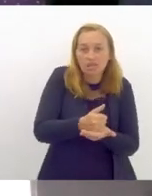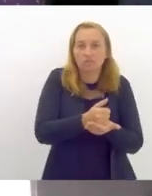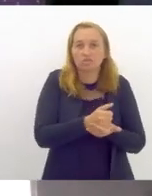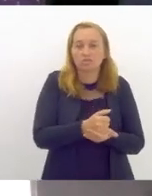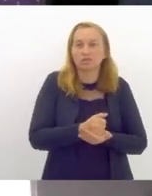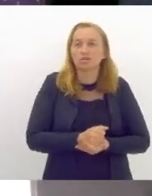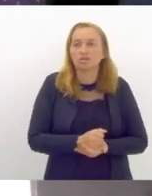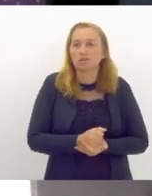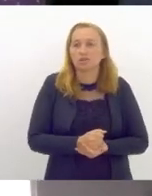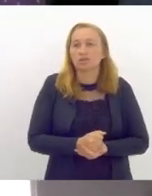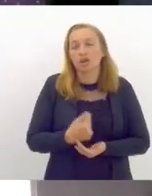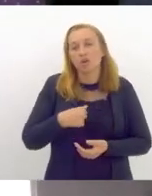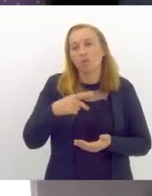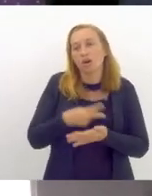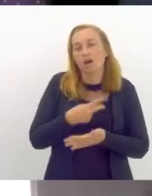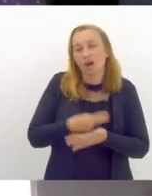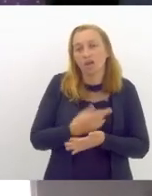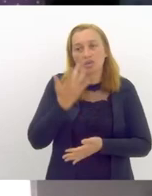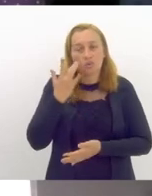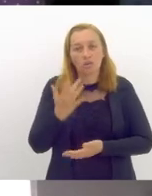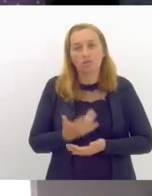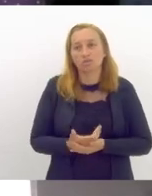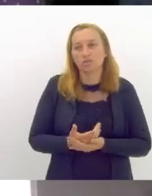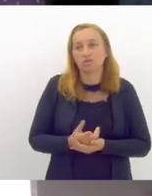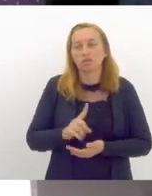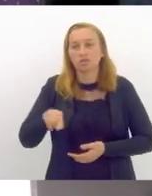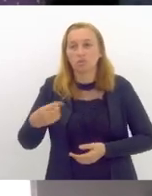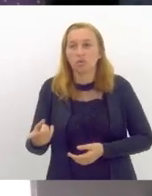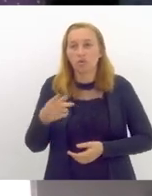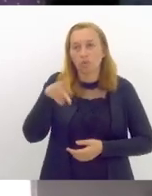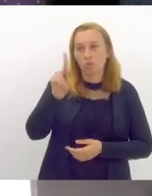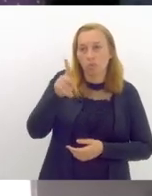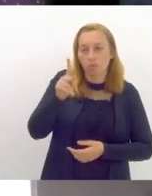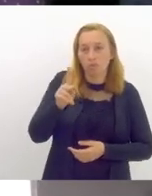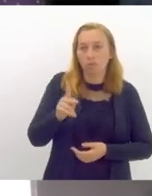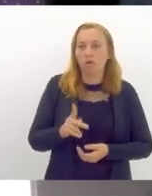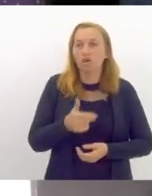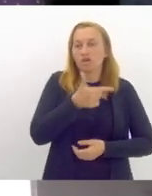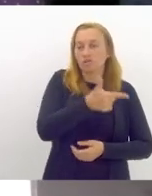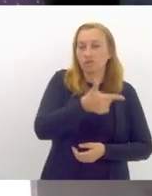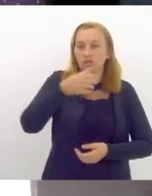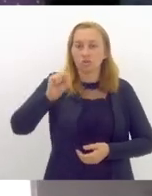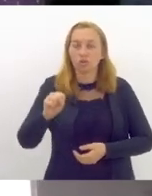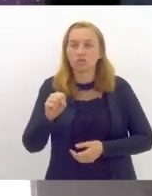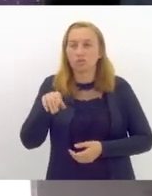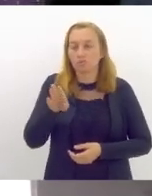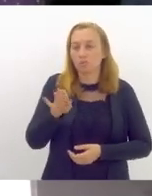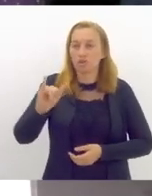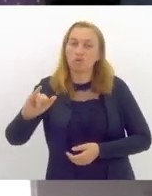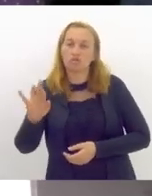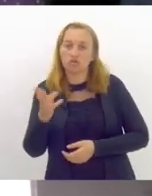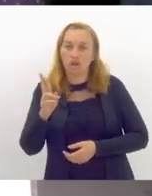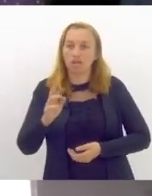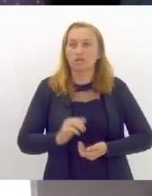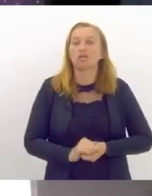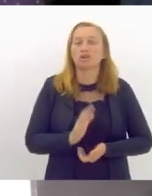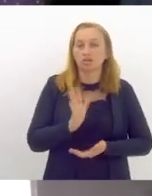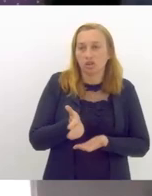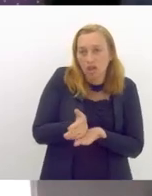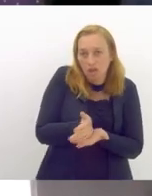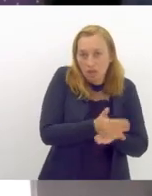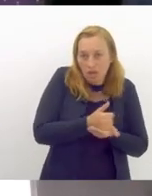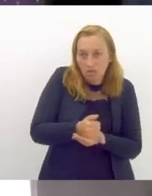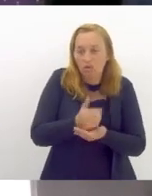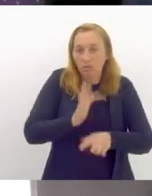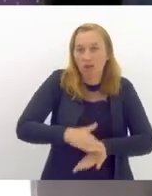Tomara que eu esteja errado tão grande com o joyout que esse ano vai passar de 28 bilhões de reais já passou já arrecadou